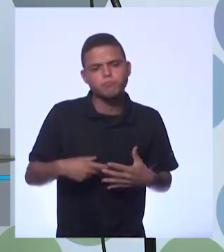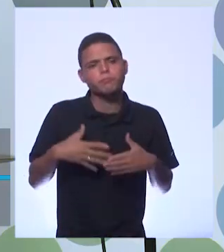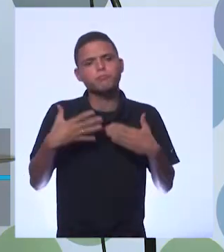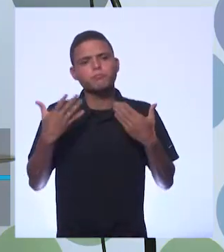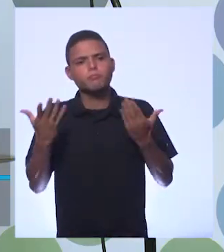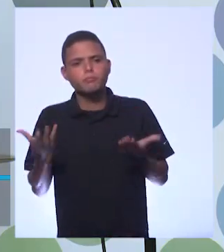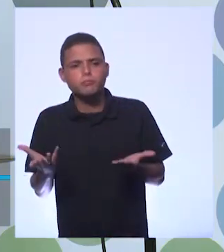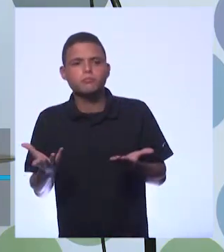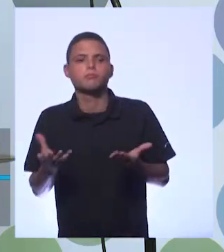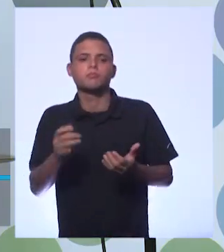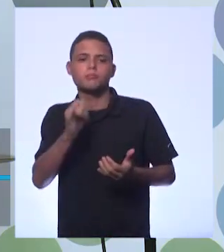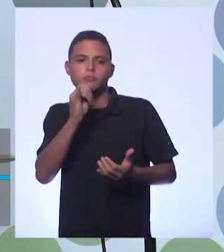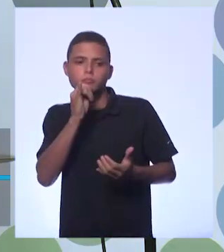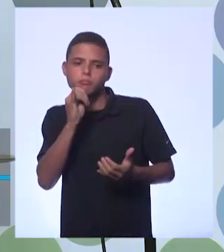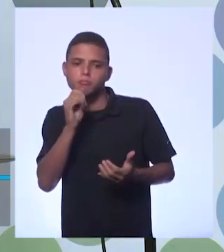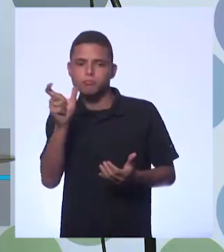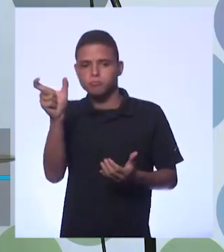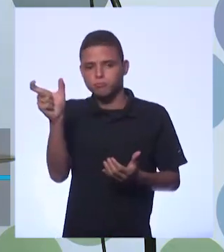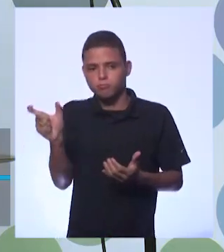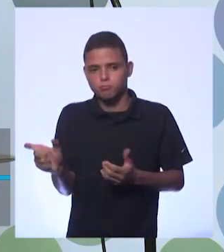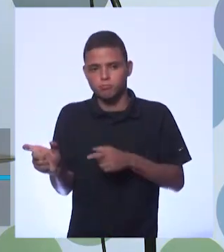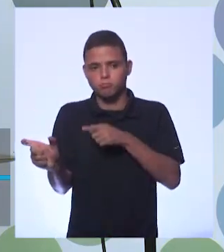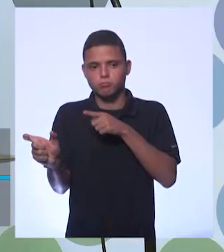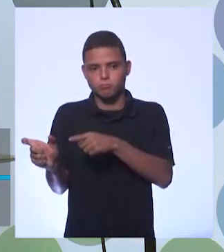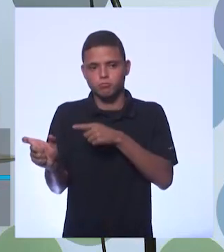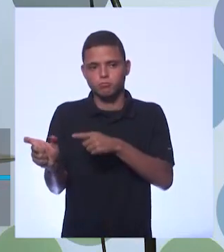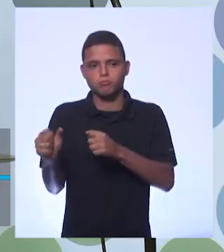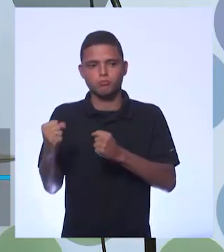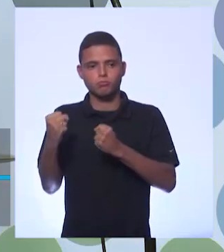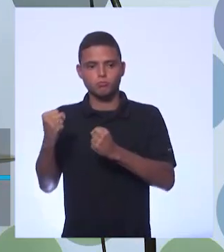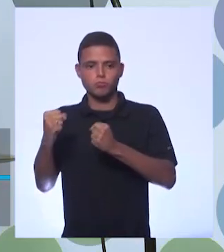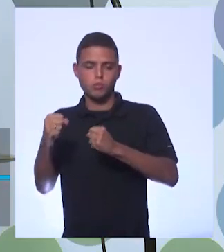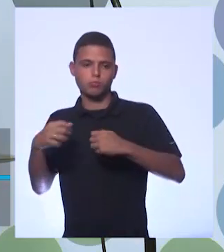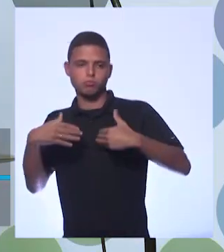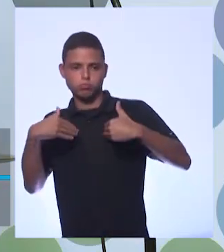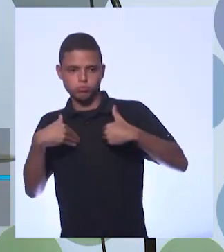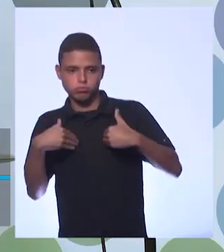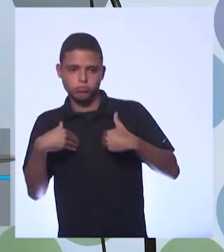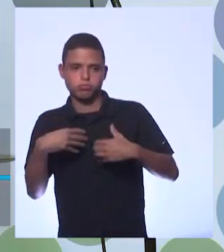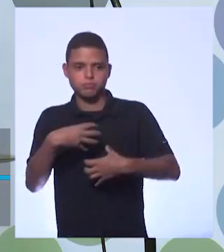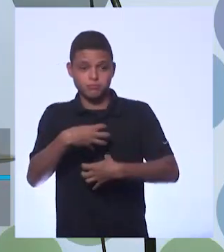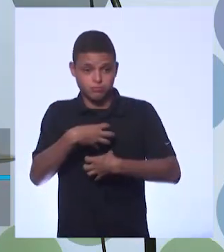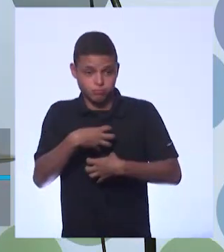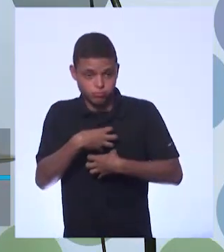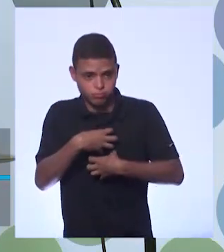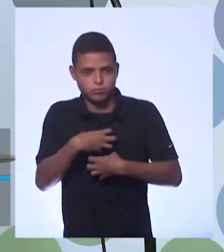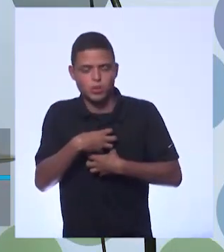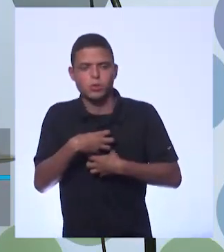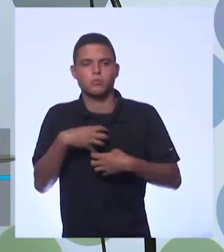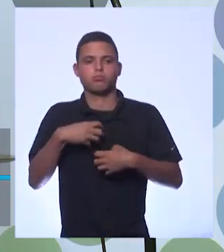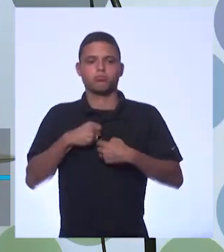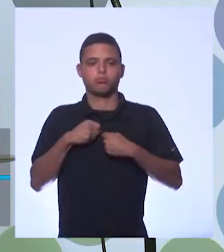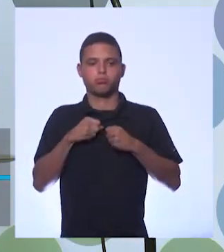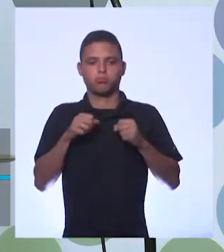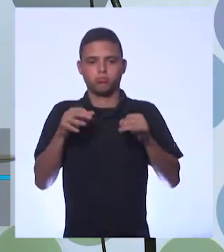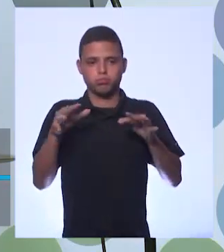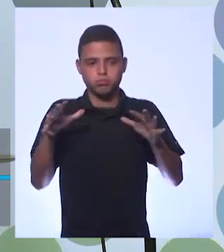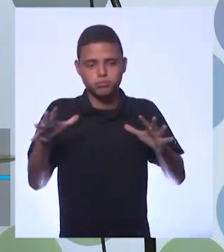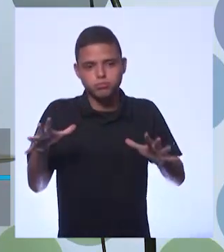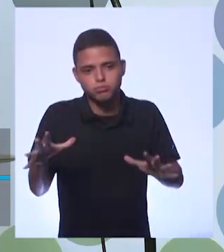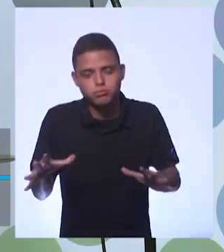de um gesto que a força que move é interna, ou seja, o agente que deliberadamente, ele por meio da